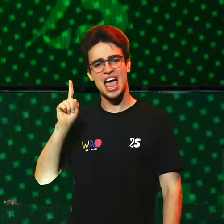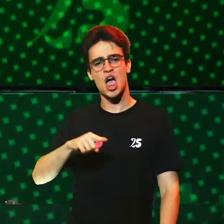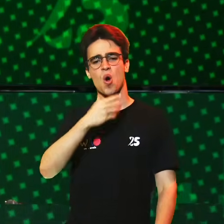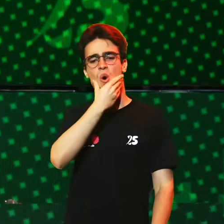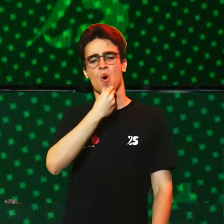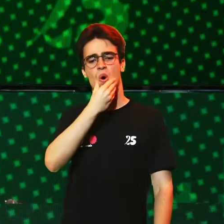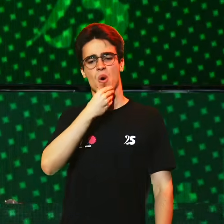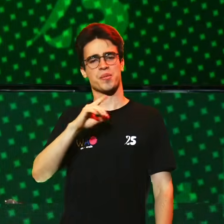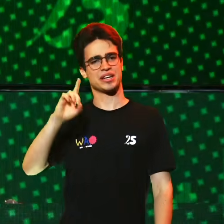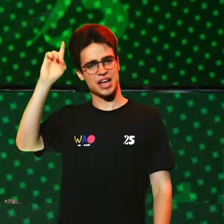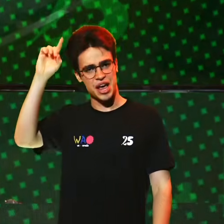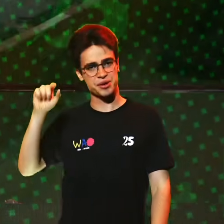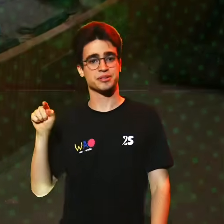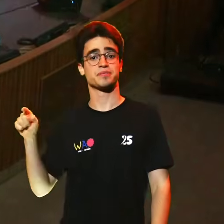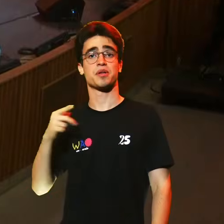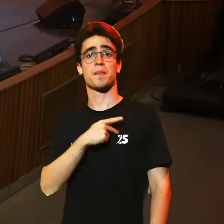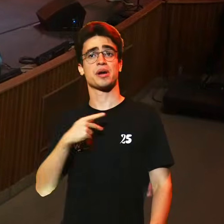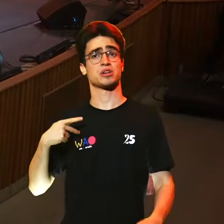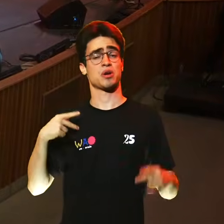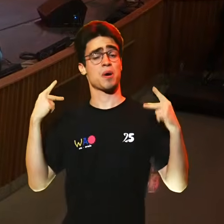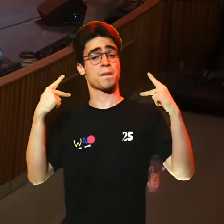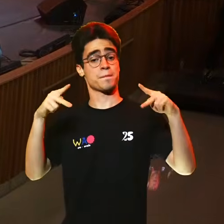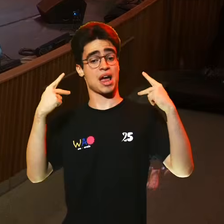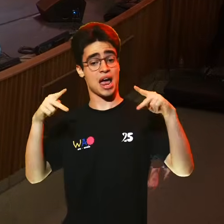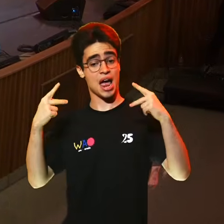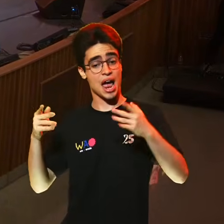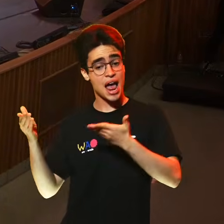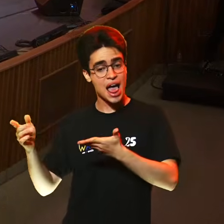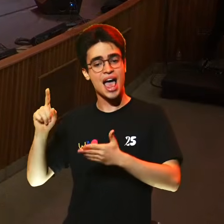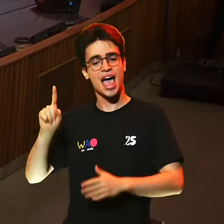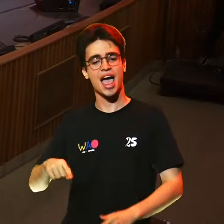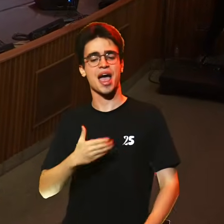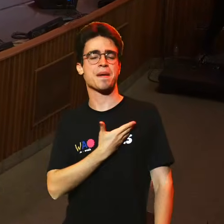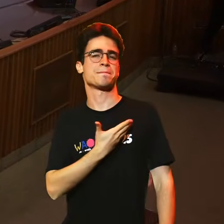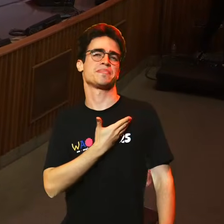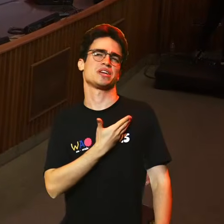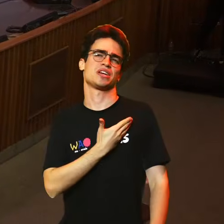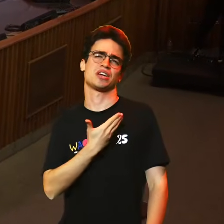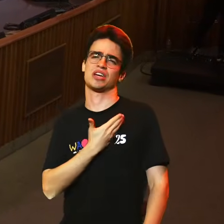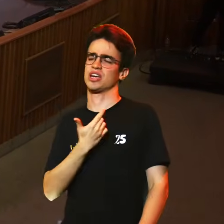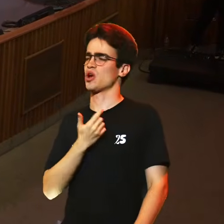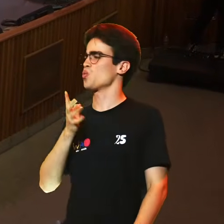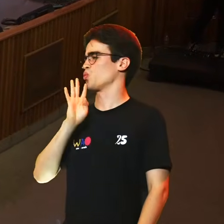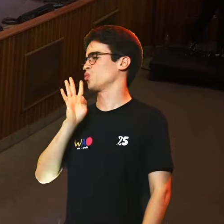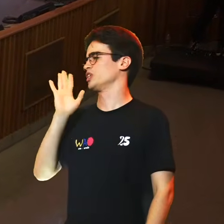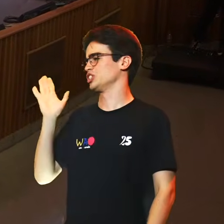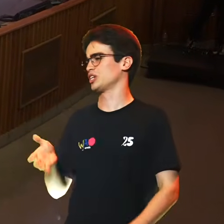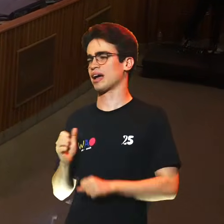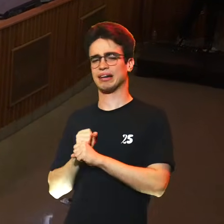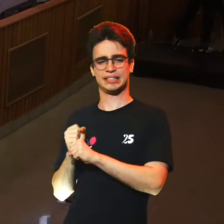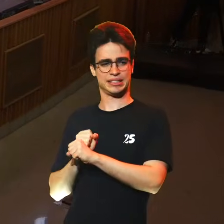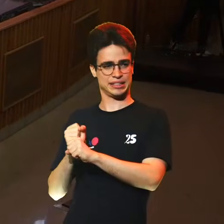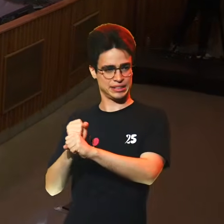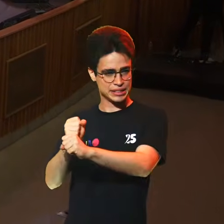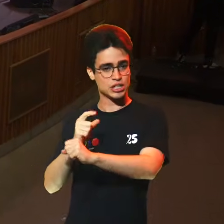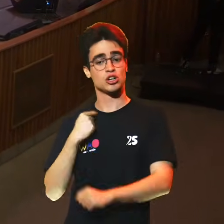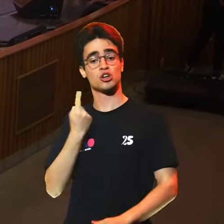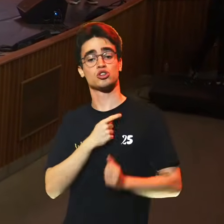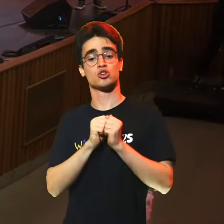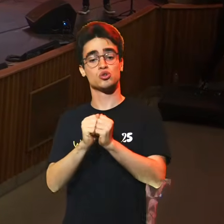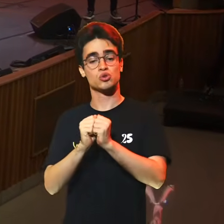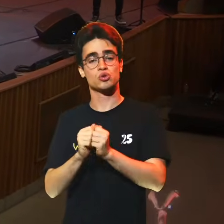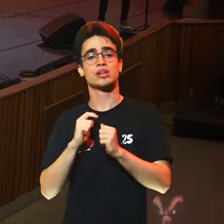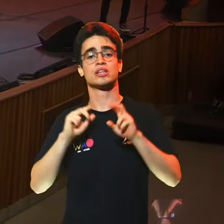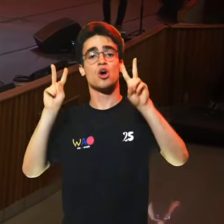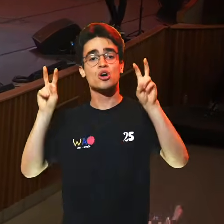Deus. O pastor que vai ministrar hoje é um amigo, eu conheci já há alguns anos. A gente participa de um movimento